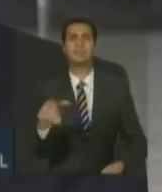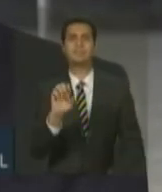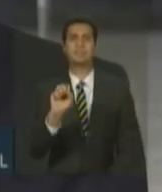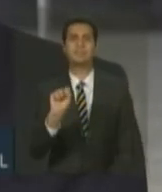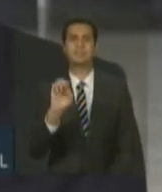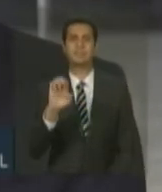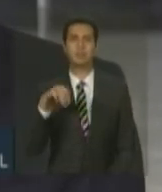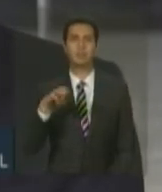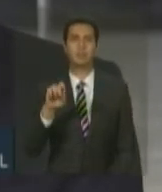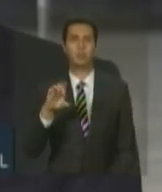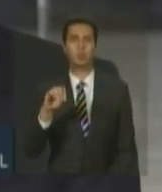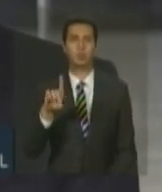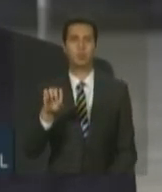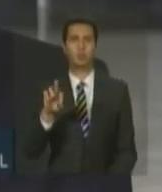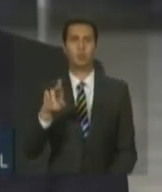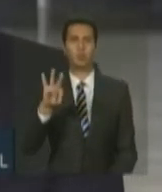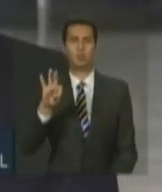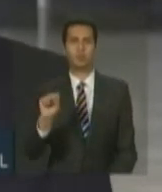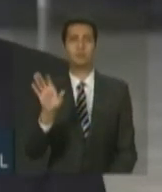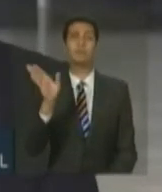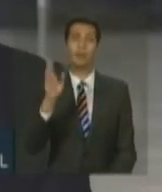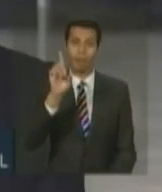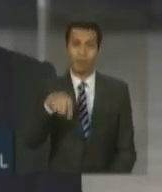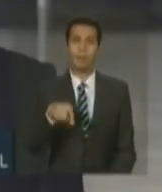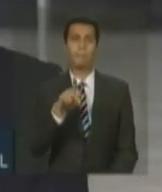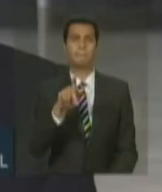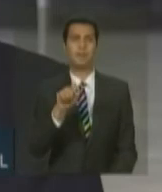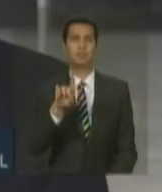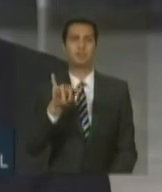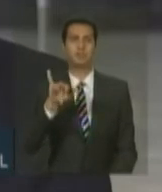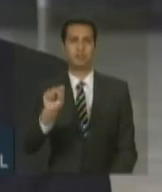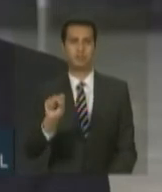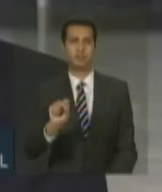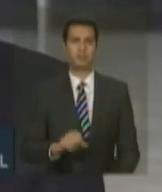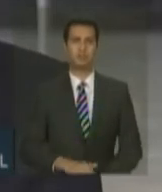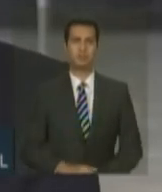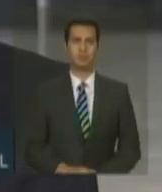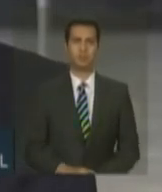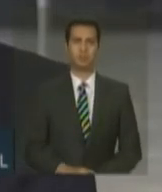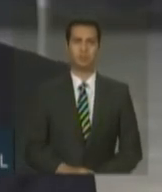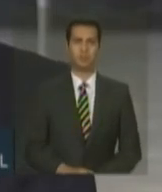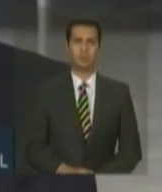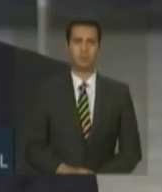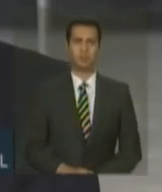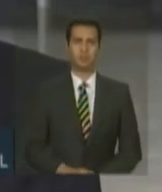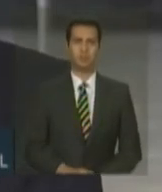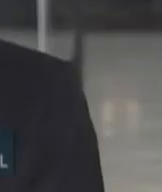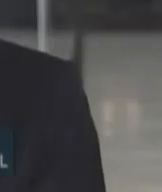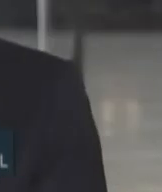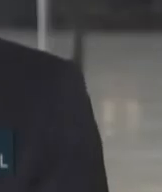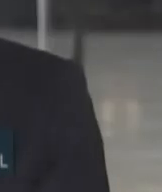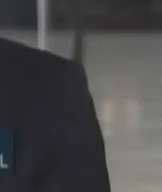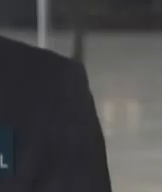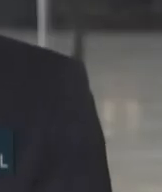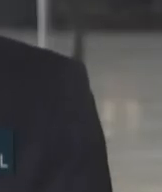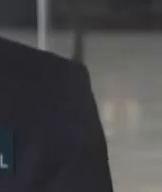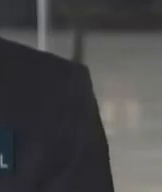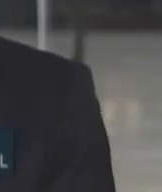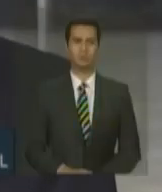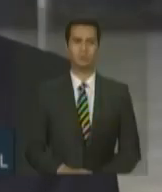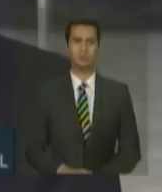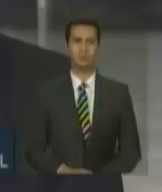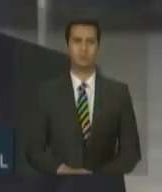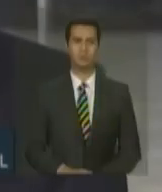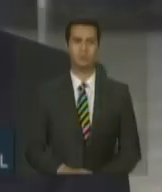é o PADIS. A questão do estado é o PADIS. Começa a produção do iPad e do iPhone? Começa em Jundiaí, em dezembro, a produção? Eles